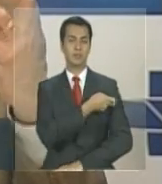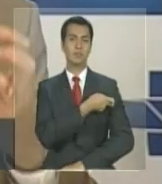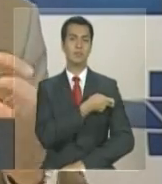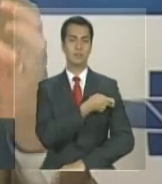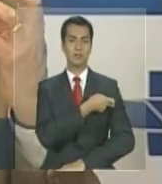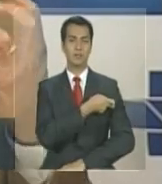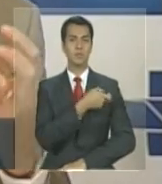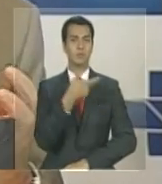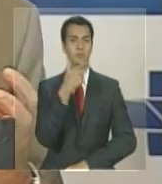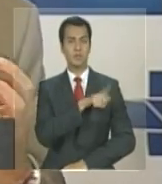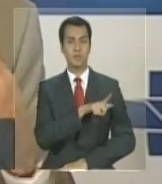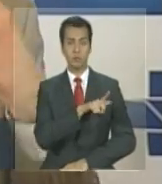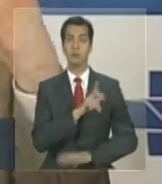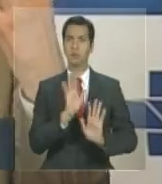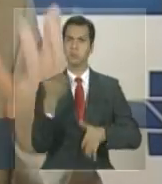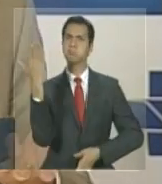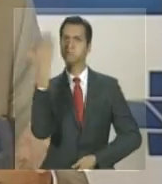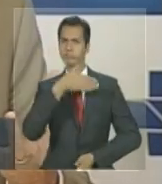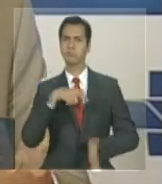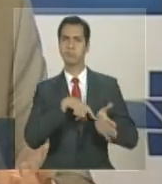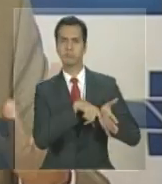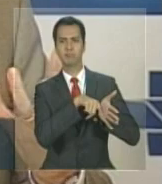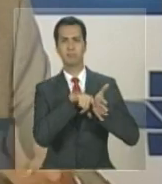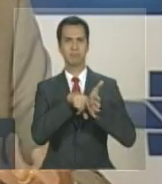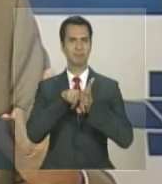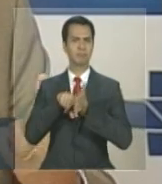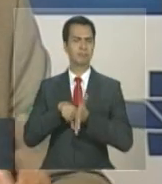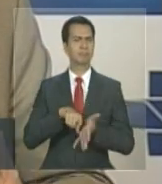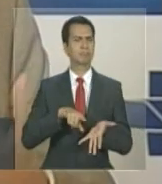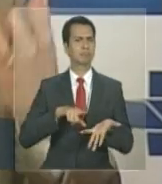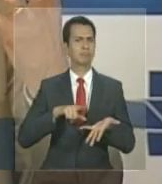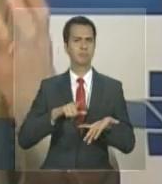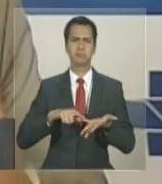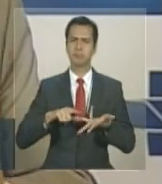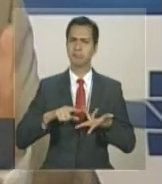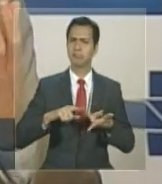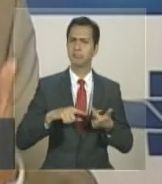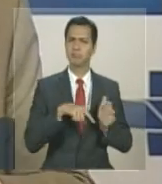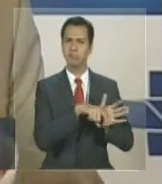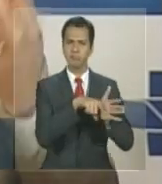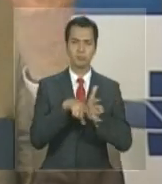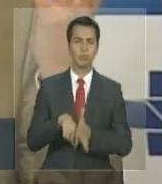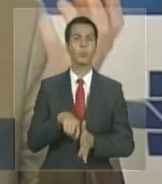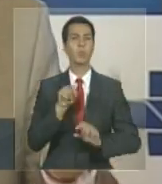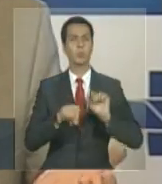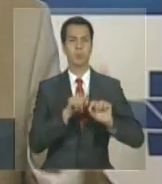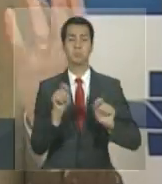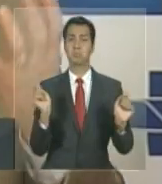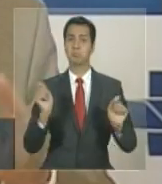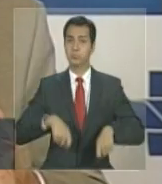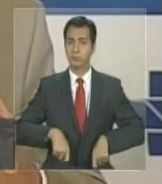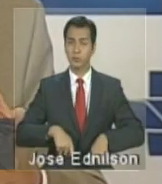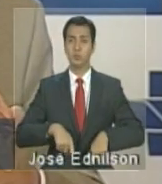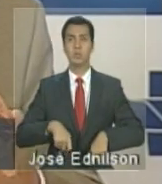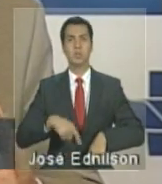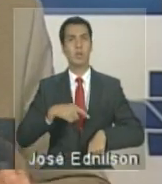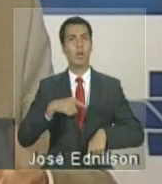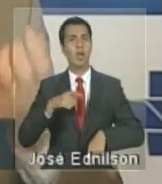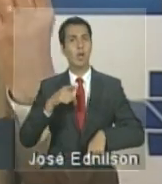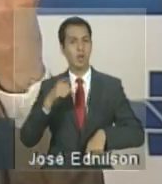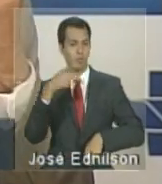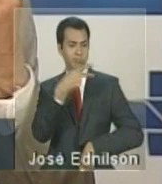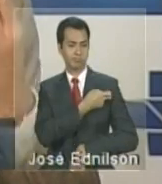evidências científicas demonstrando, com vários estudos que já foram publicados, que ele é capaz de reduzir casos graves e óbitos,